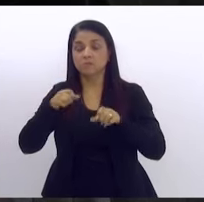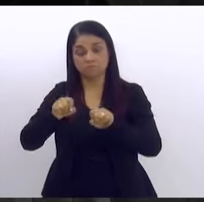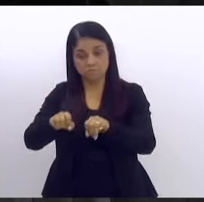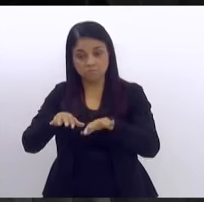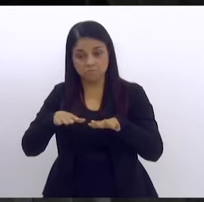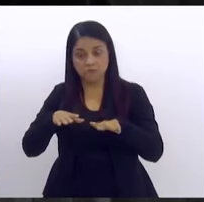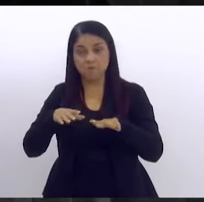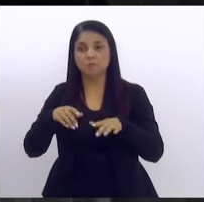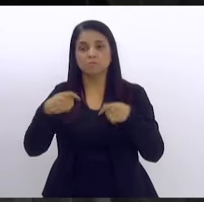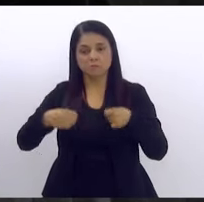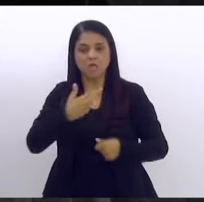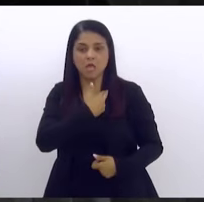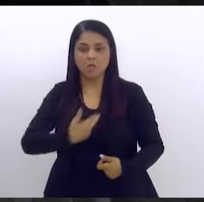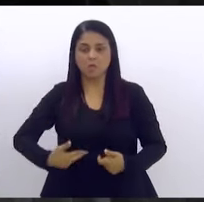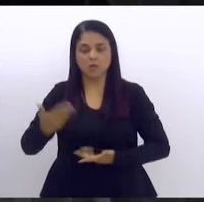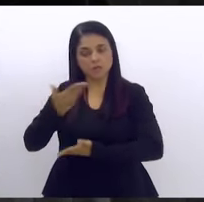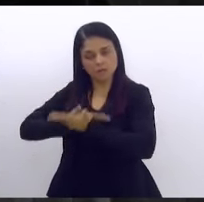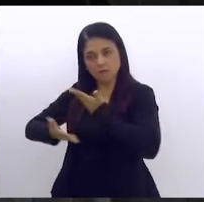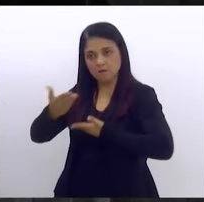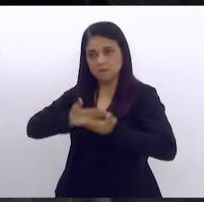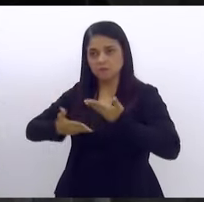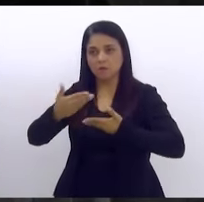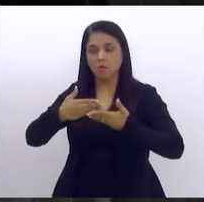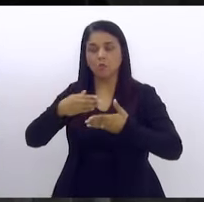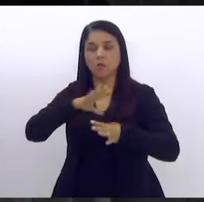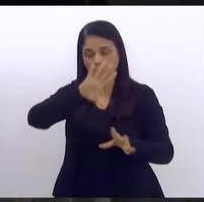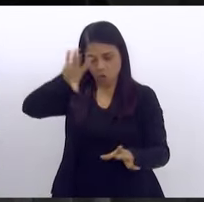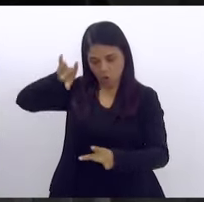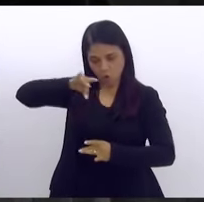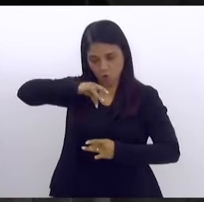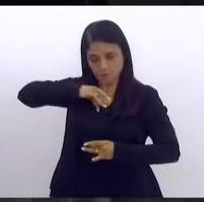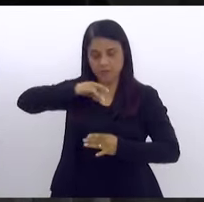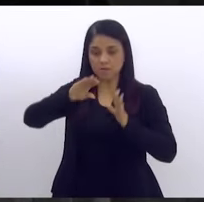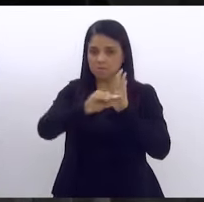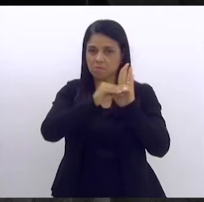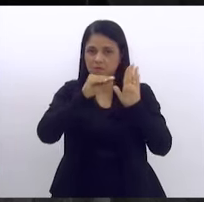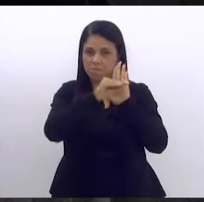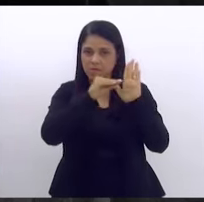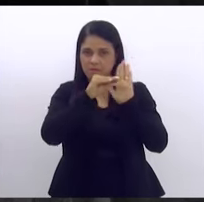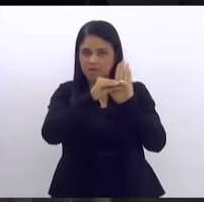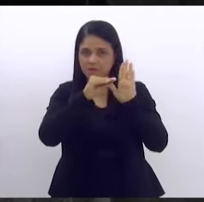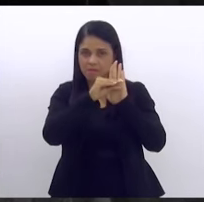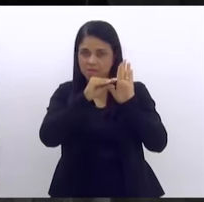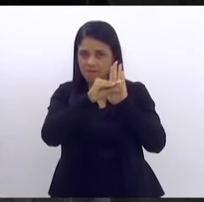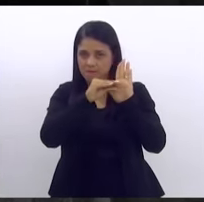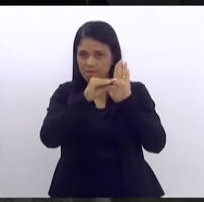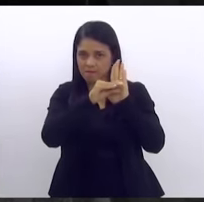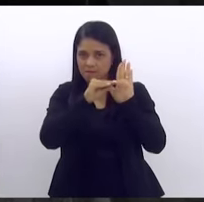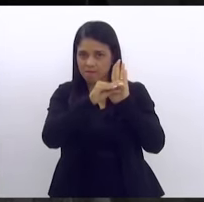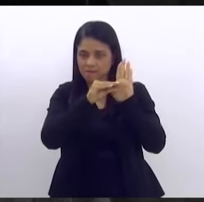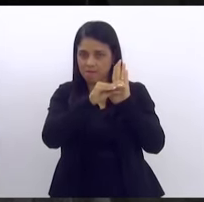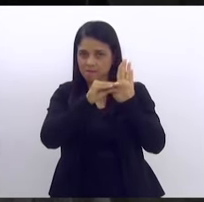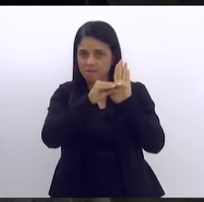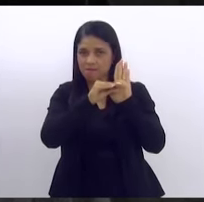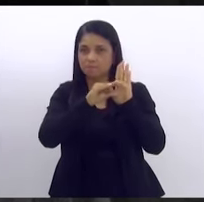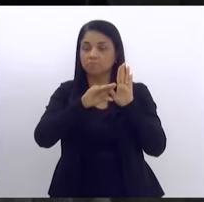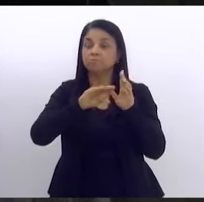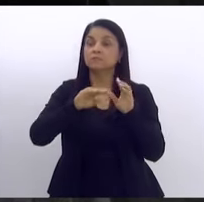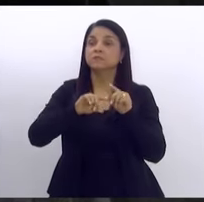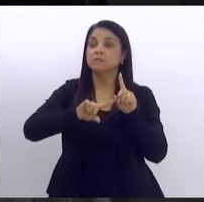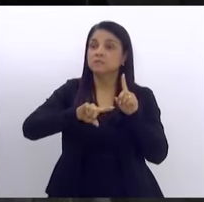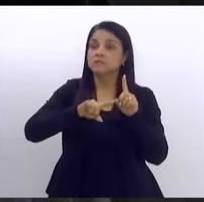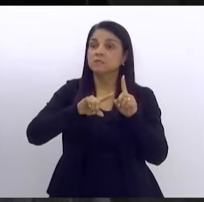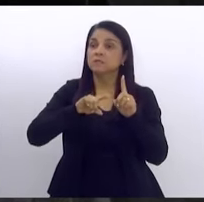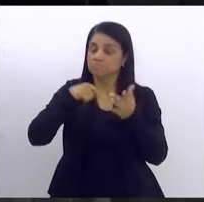ser republicana essa relação. Então, incorporei uma emenda em que as emendas impositivas têm que estar